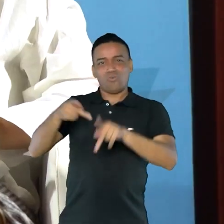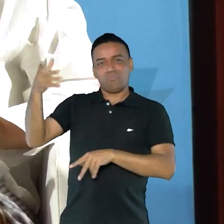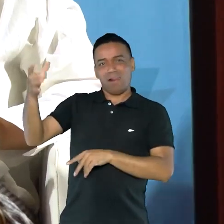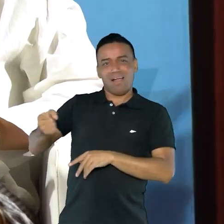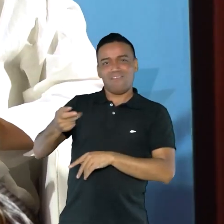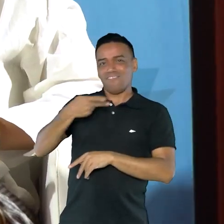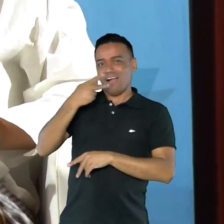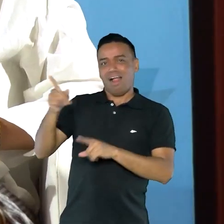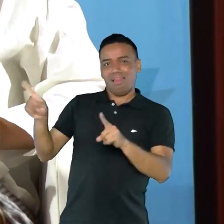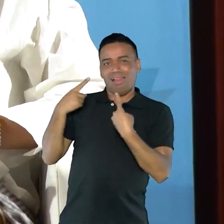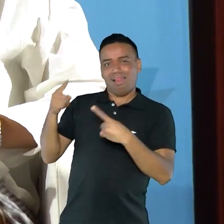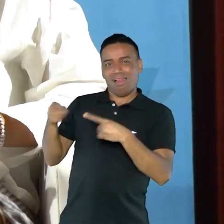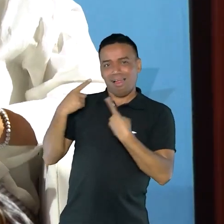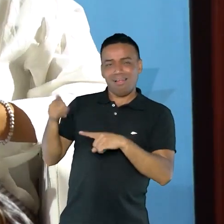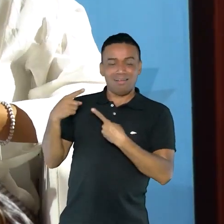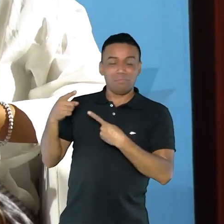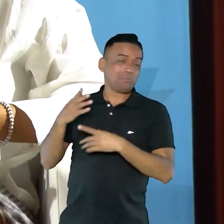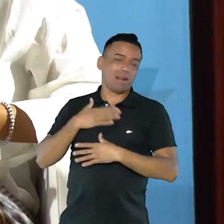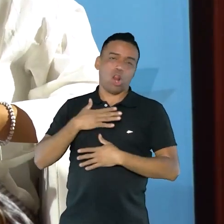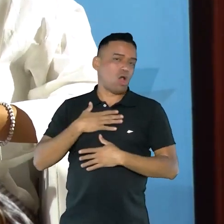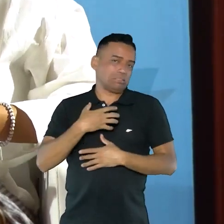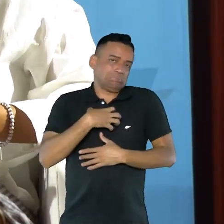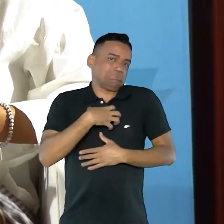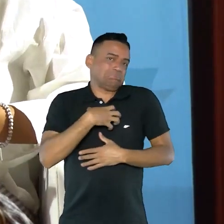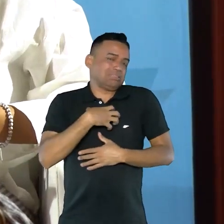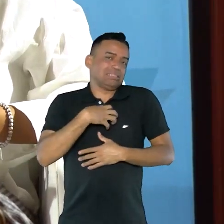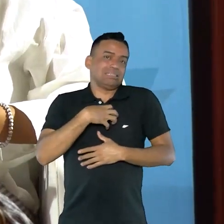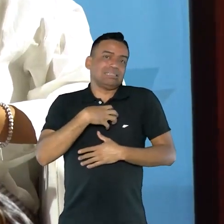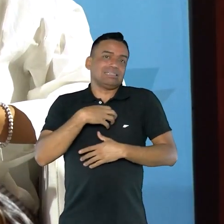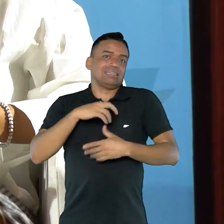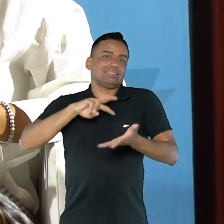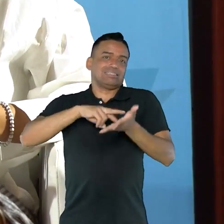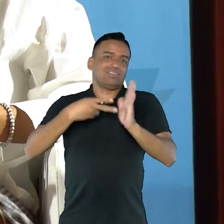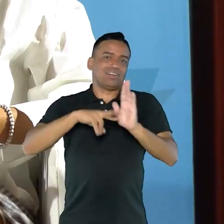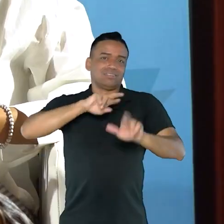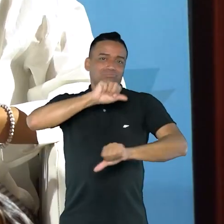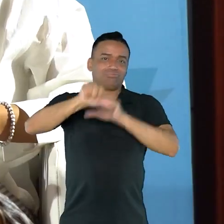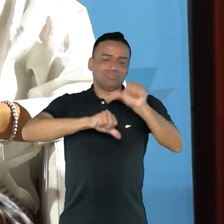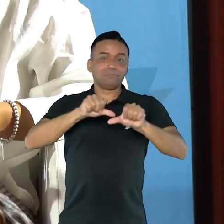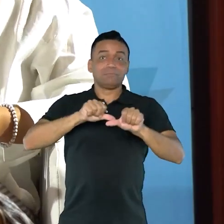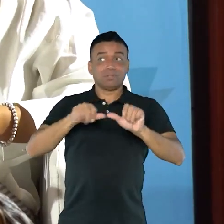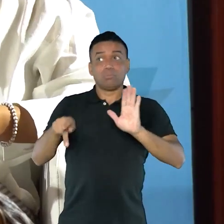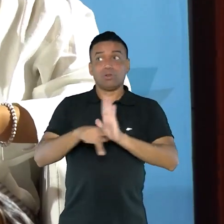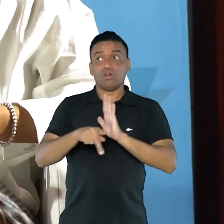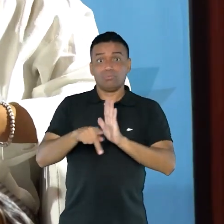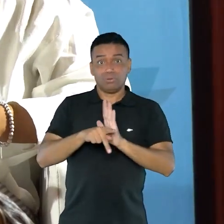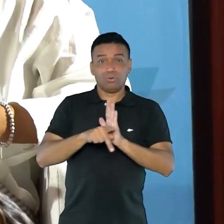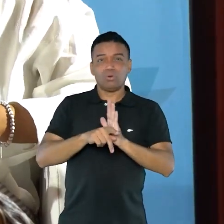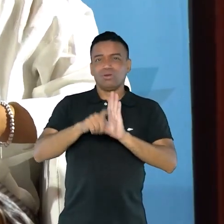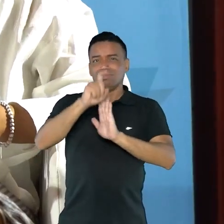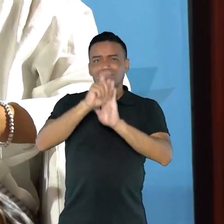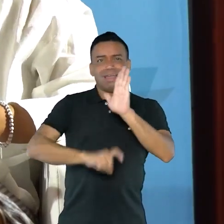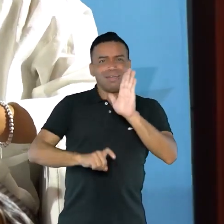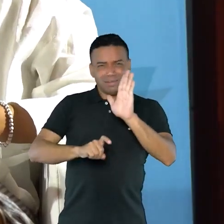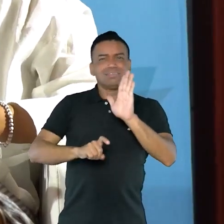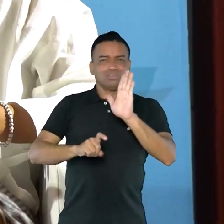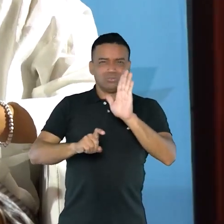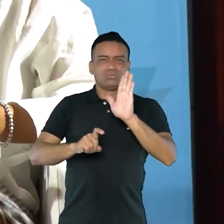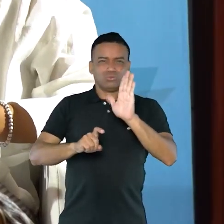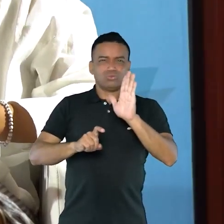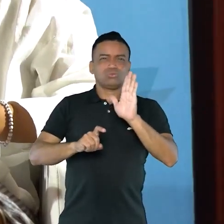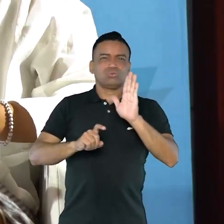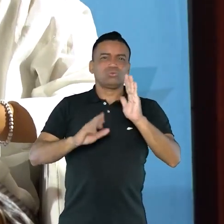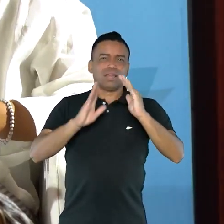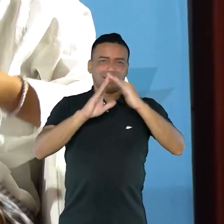de sexualidade, nessas cartas jesuíticas que eu estudo, né, há muitos trechos em que os missionários dizem,